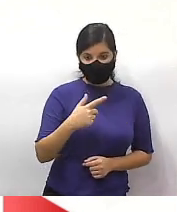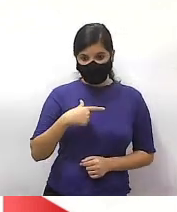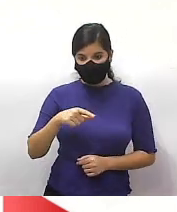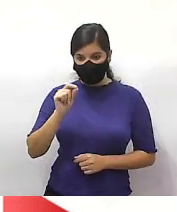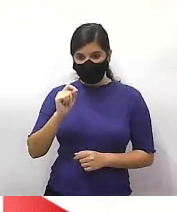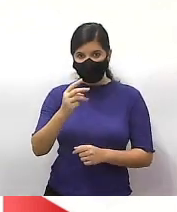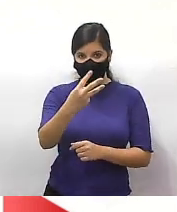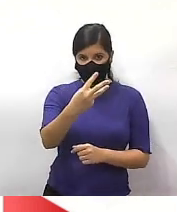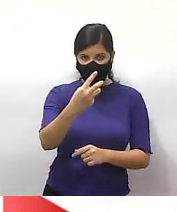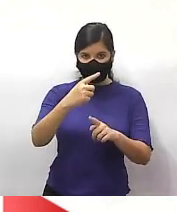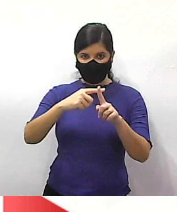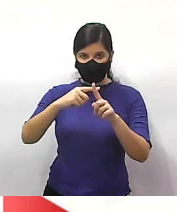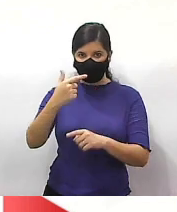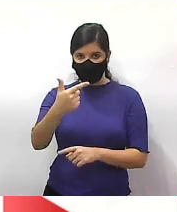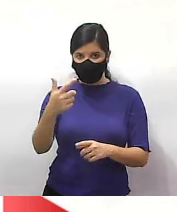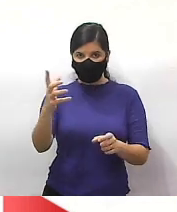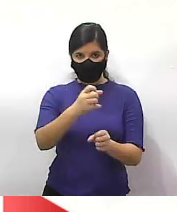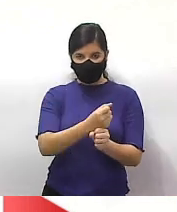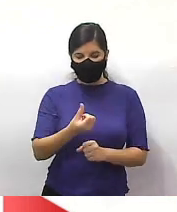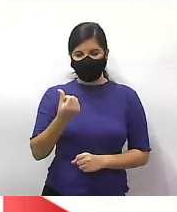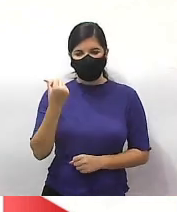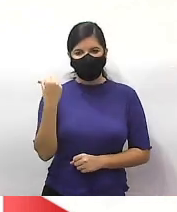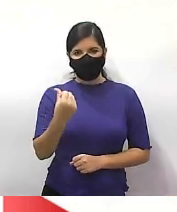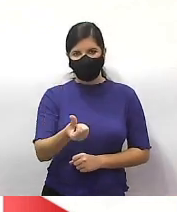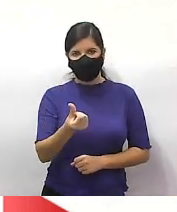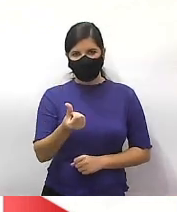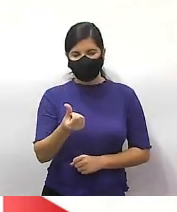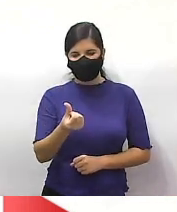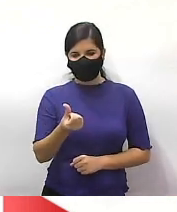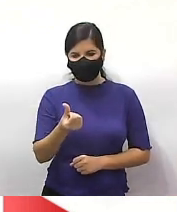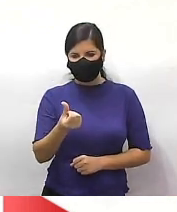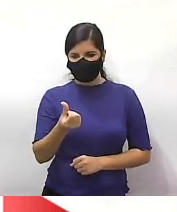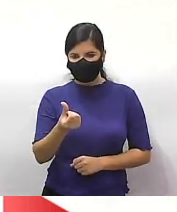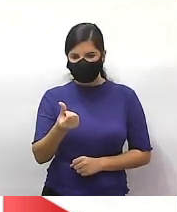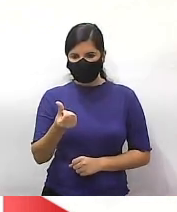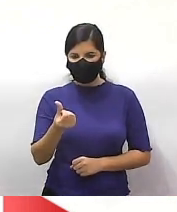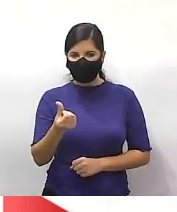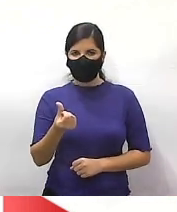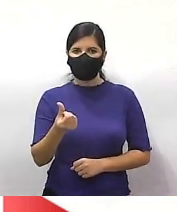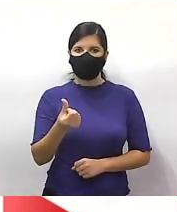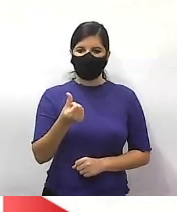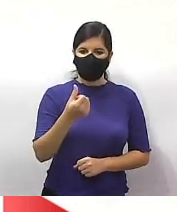eu vou multiplicar esse cara por 2. Vai ter a resposta 6. Então eu vou pegar